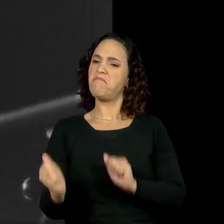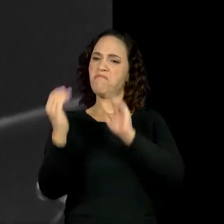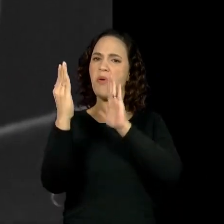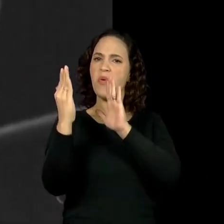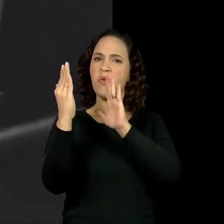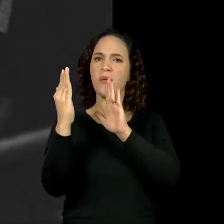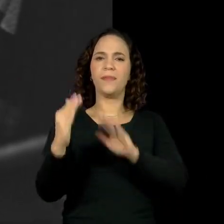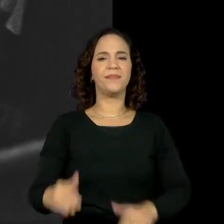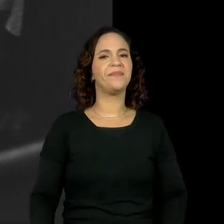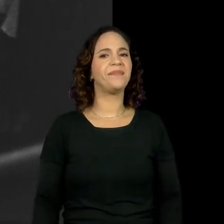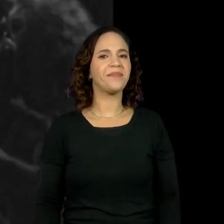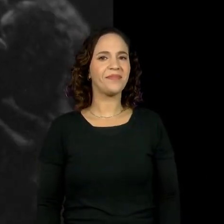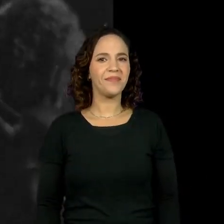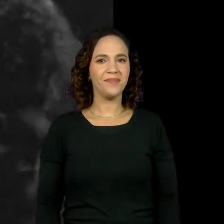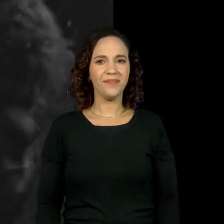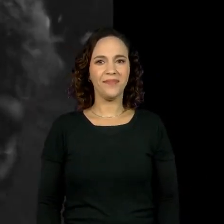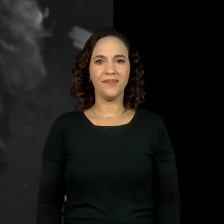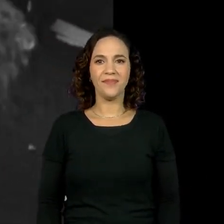época.